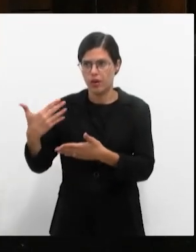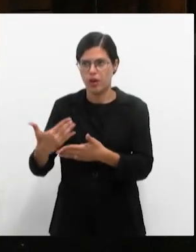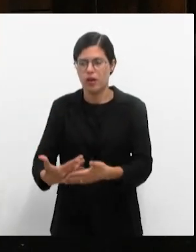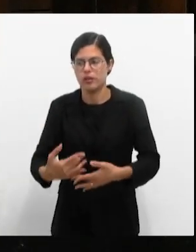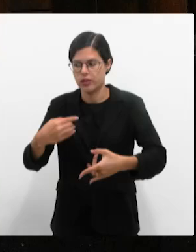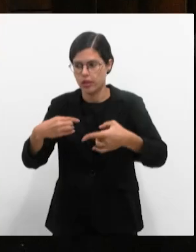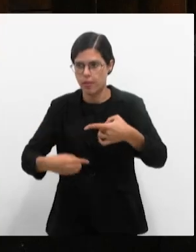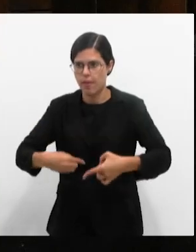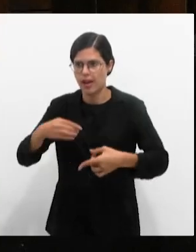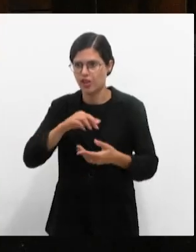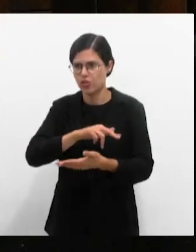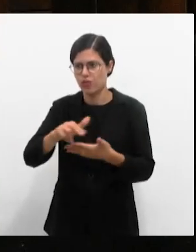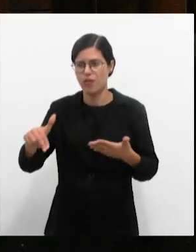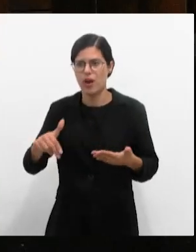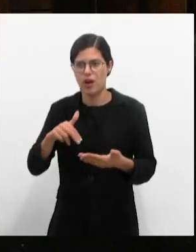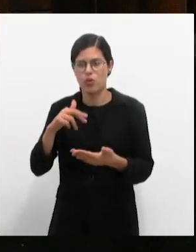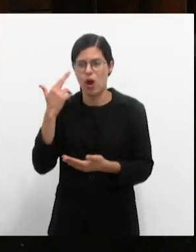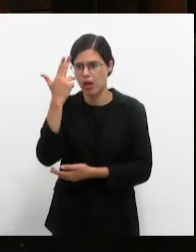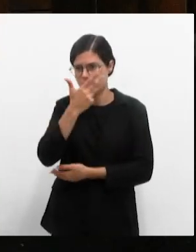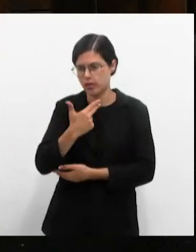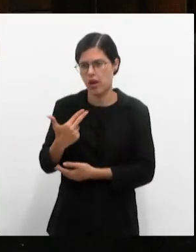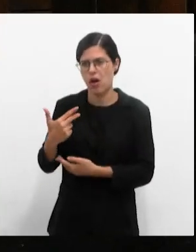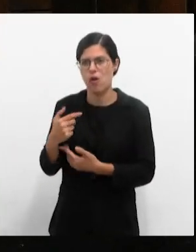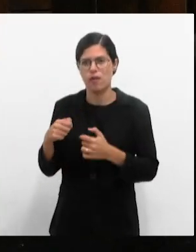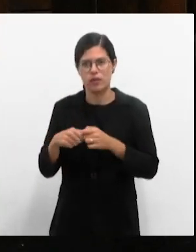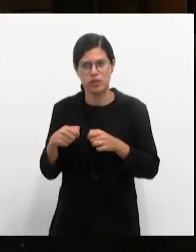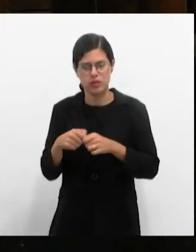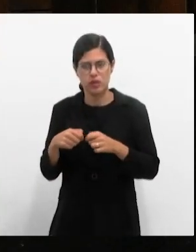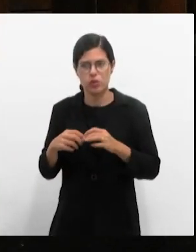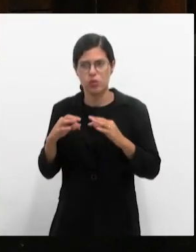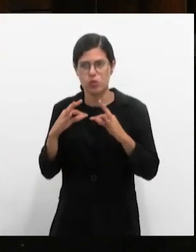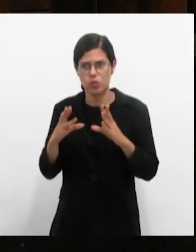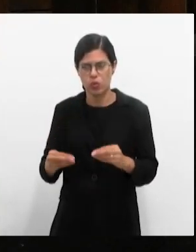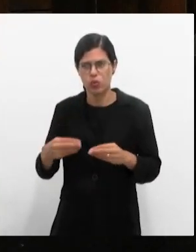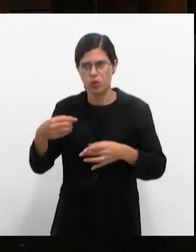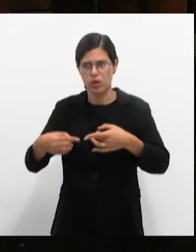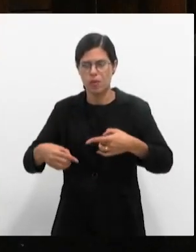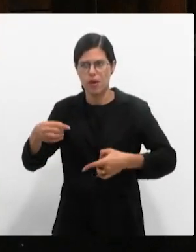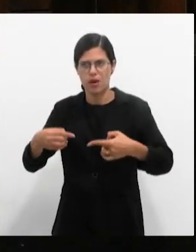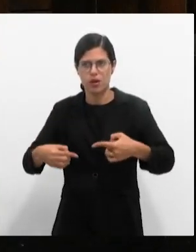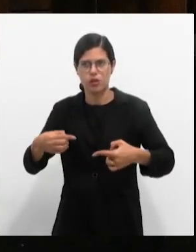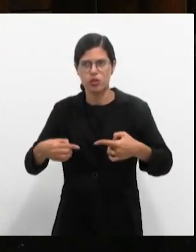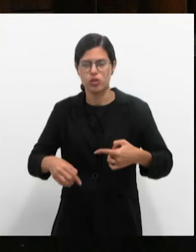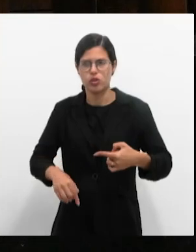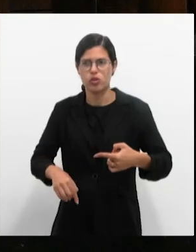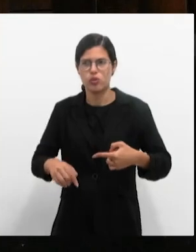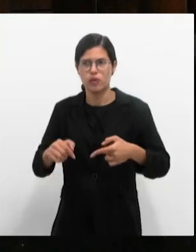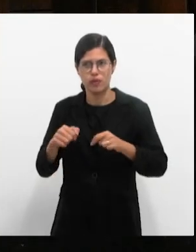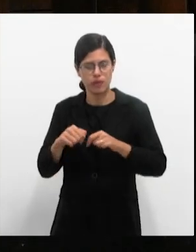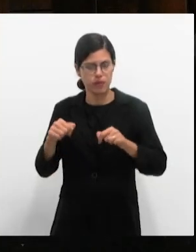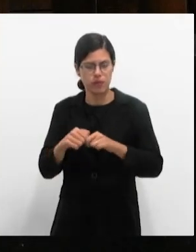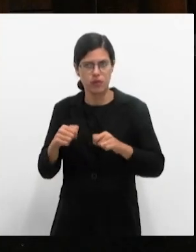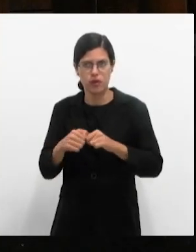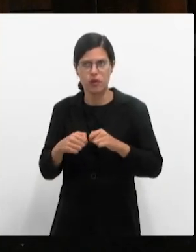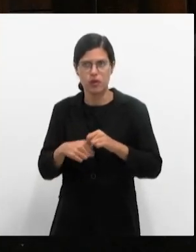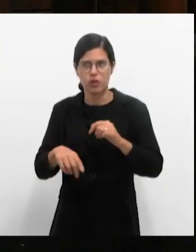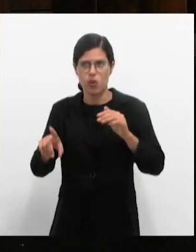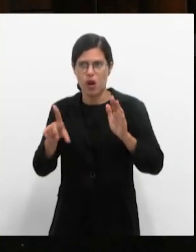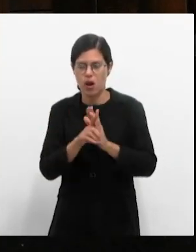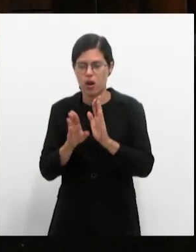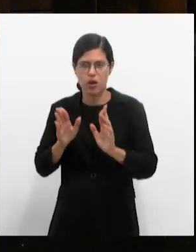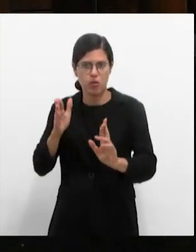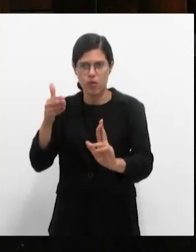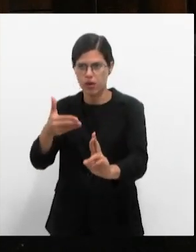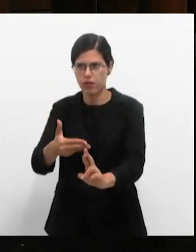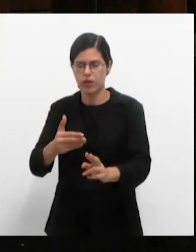debates raciais foram feitos e todo o debate em curso tem sido feito sendo a lei como uma